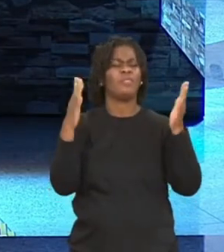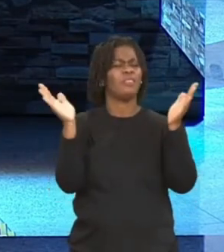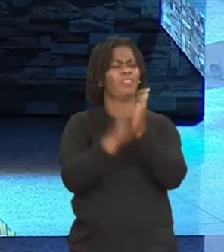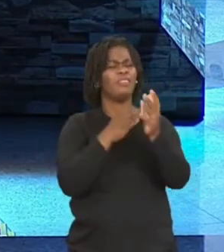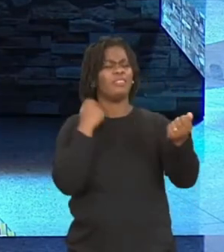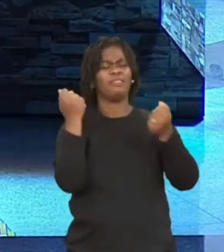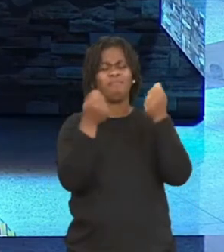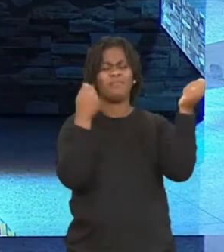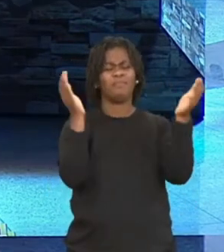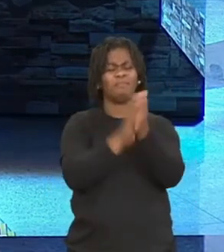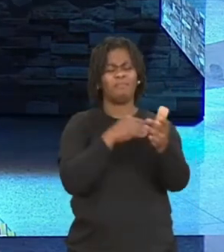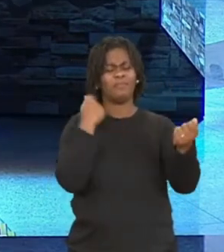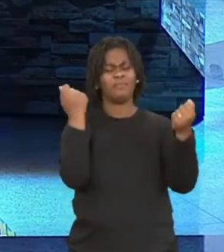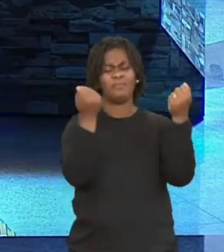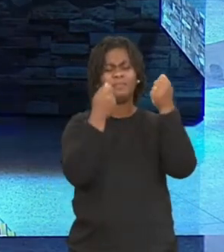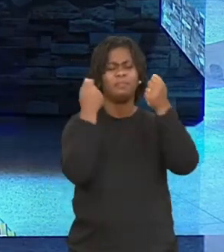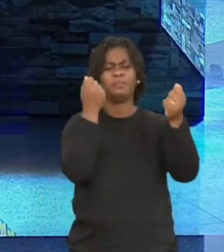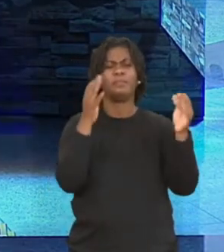Aleluia, aleluia.